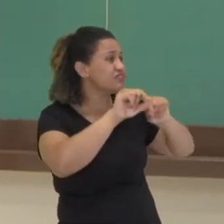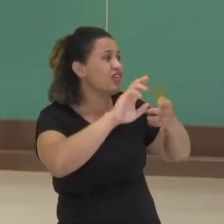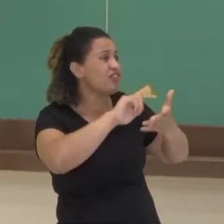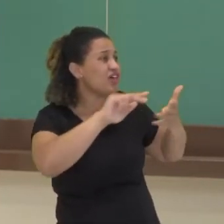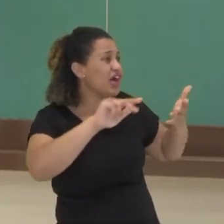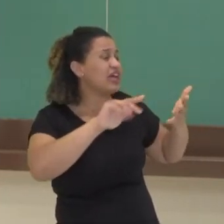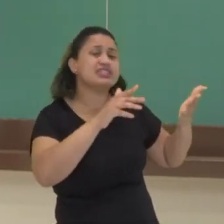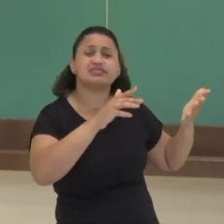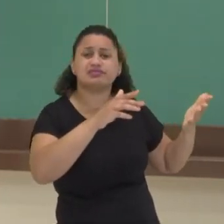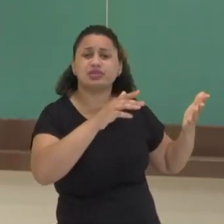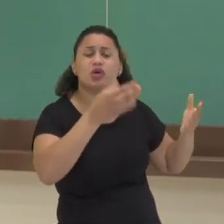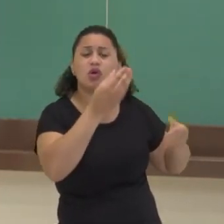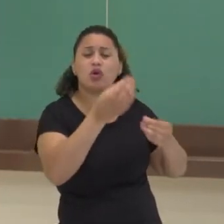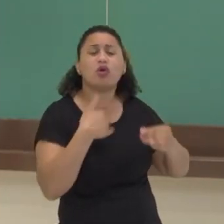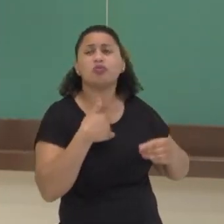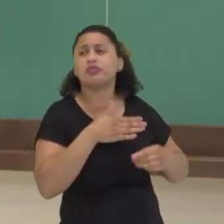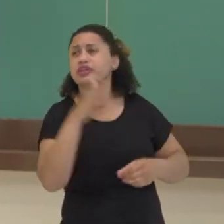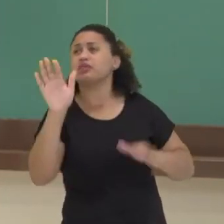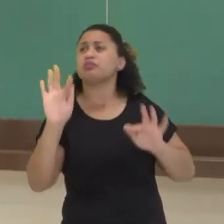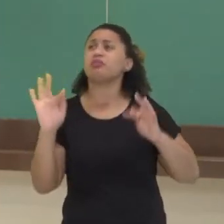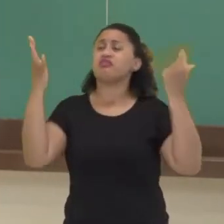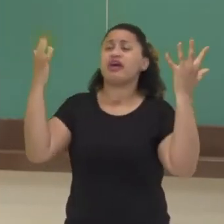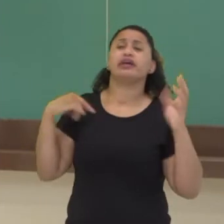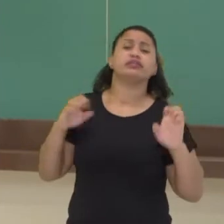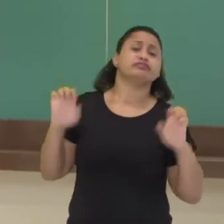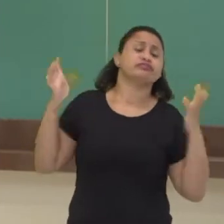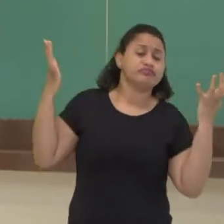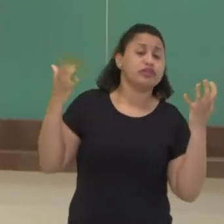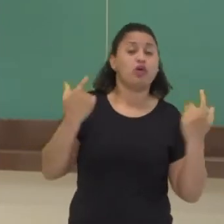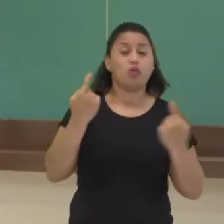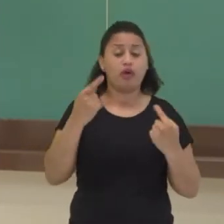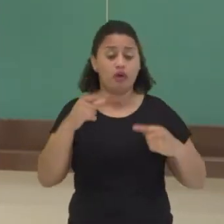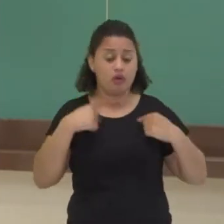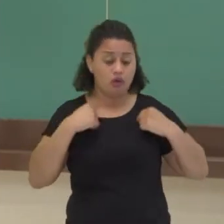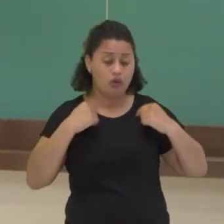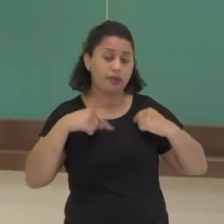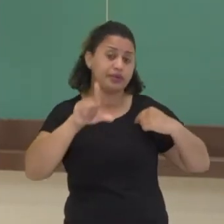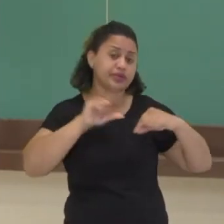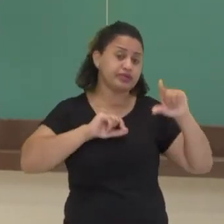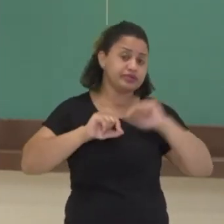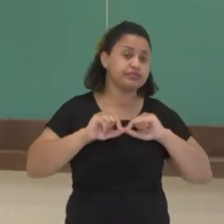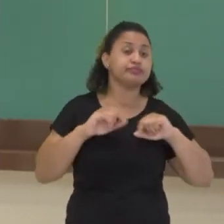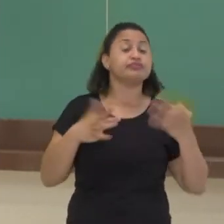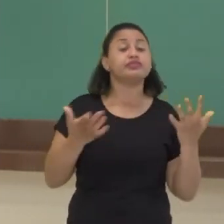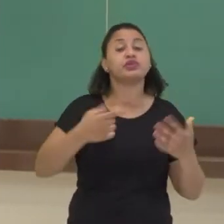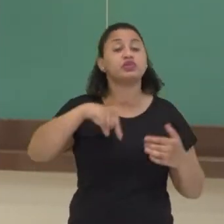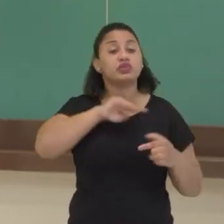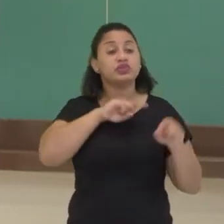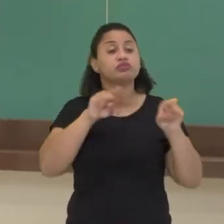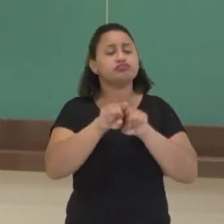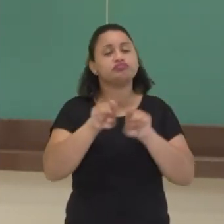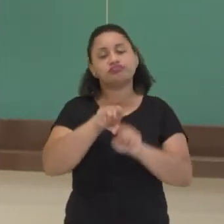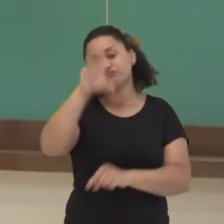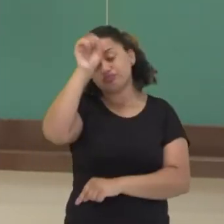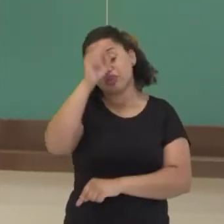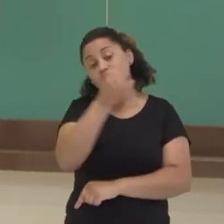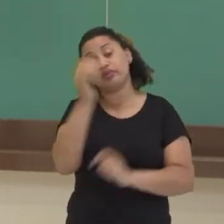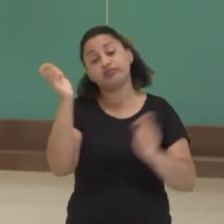sair numa festa, num evento e que roupa usar, né? Então, assim a gente também vai aprender quantas possibilidades nós